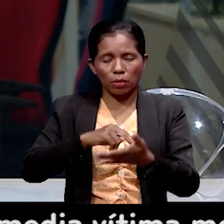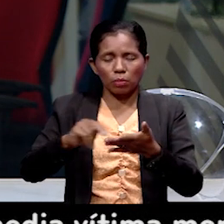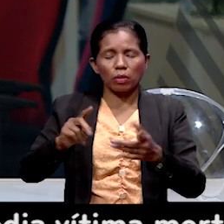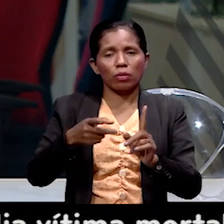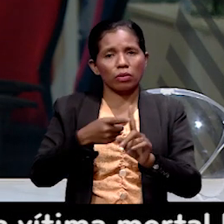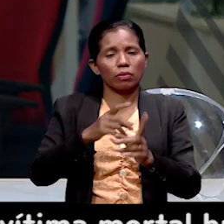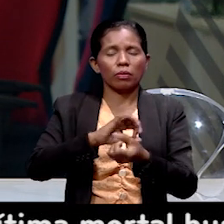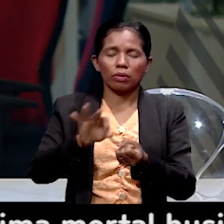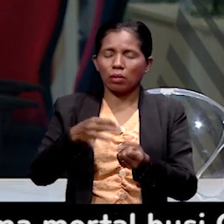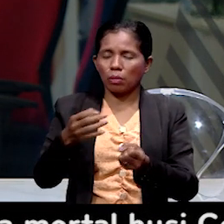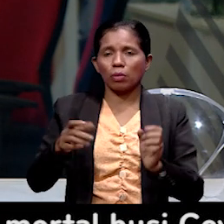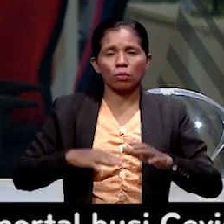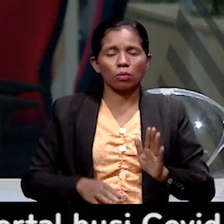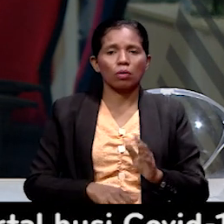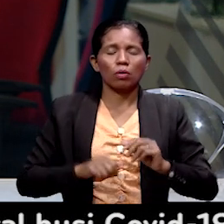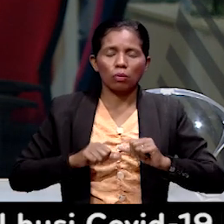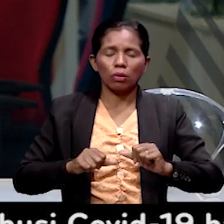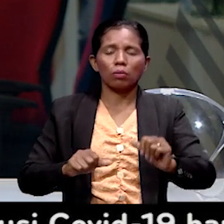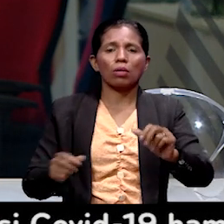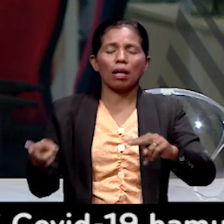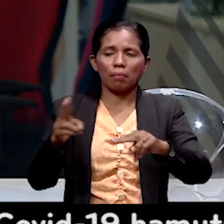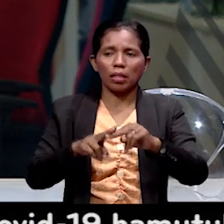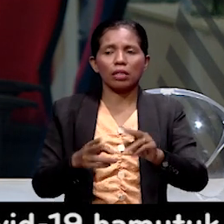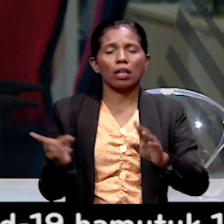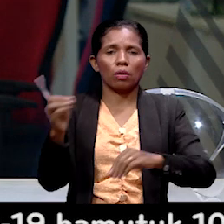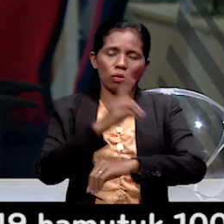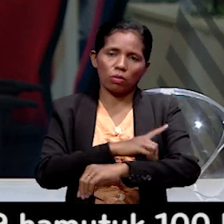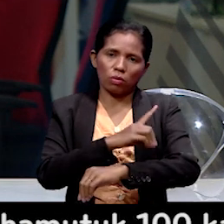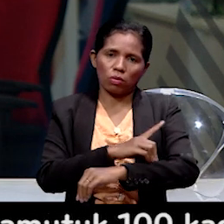COVID-19 continua aumenta loron-loron.